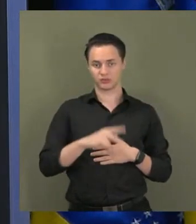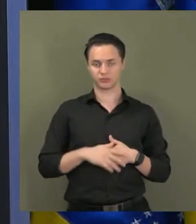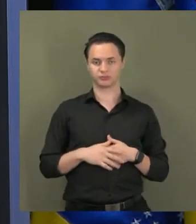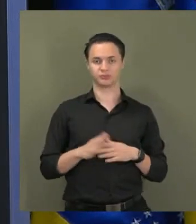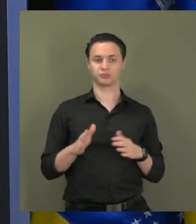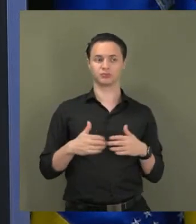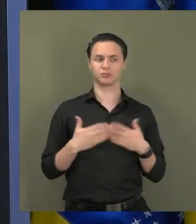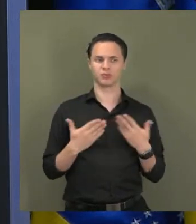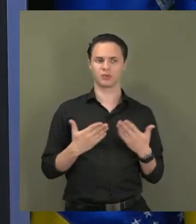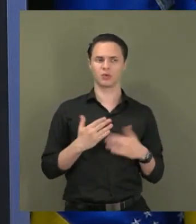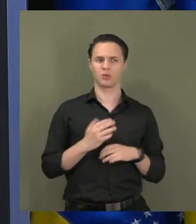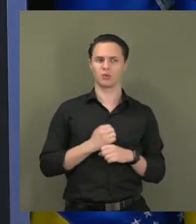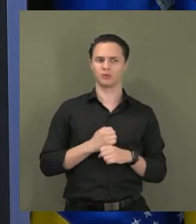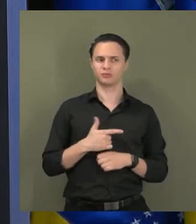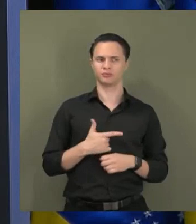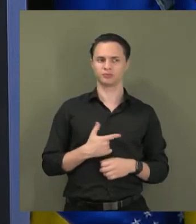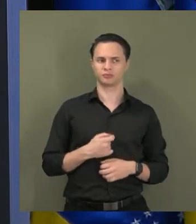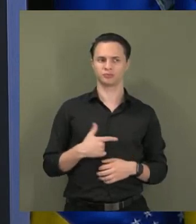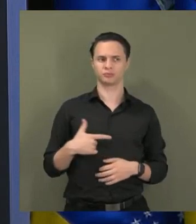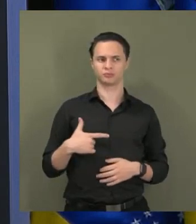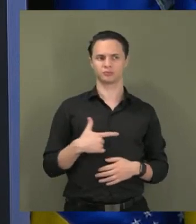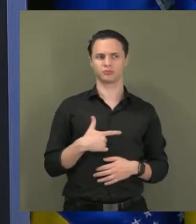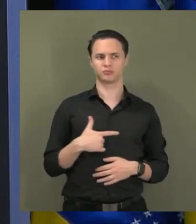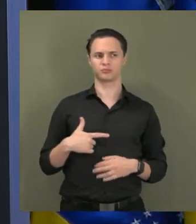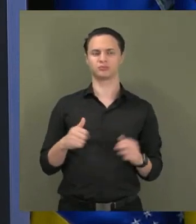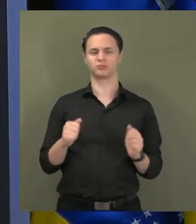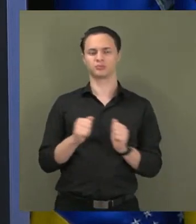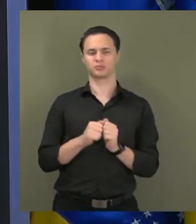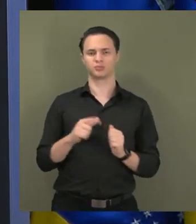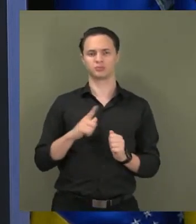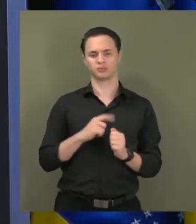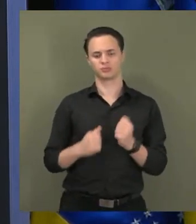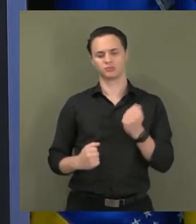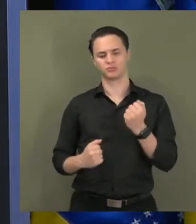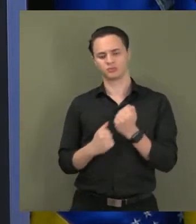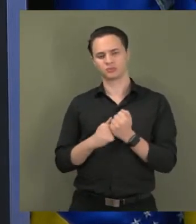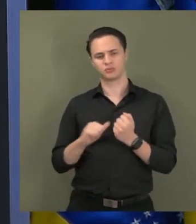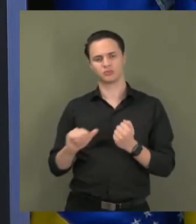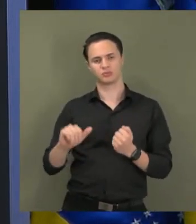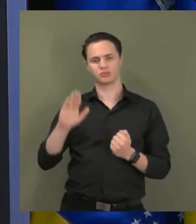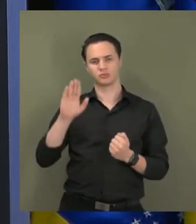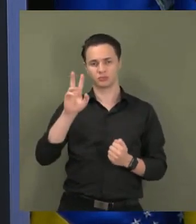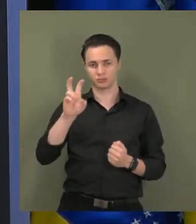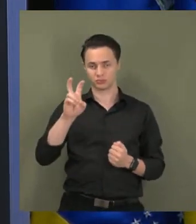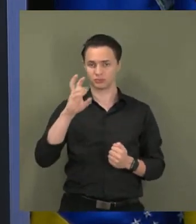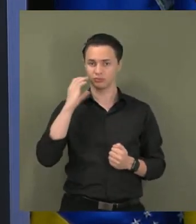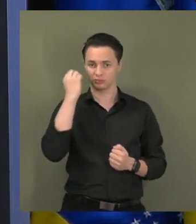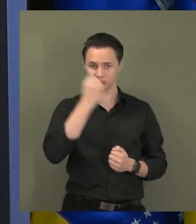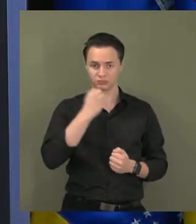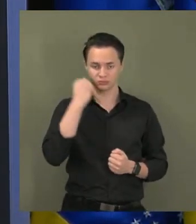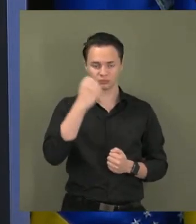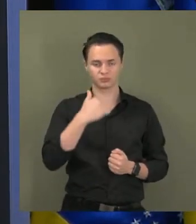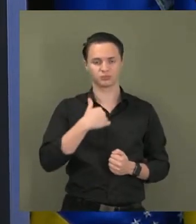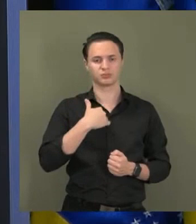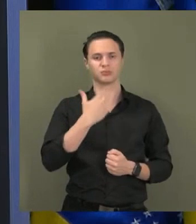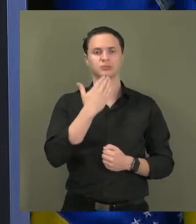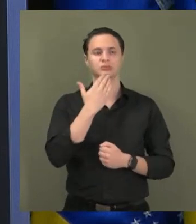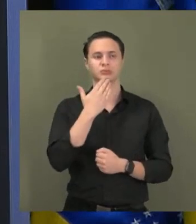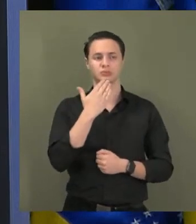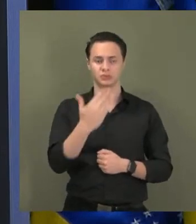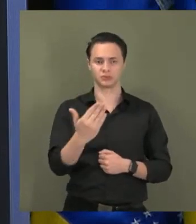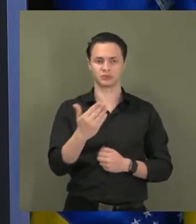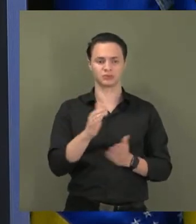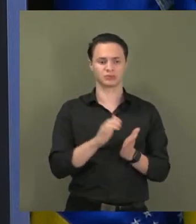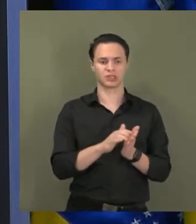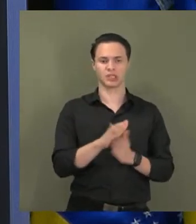em 2022, junto com o apoio de mais 5 senadores, ingressei com pedido de